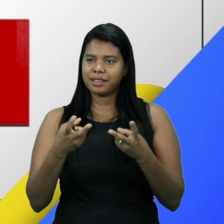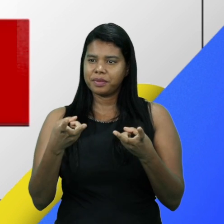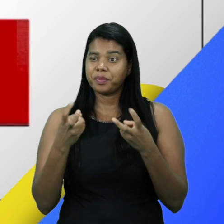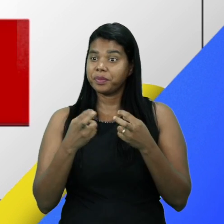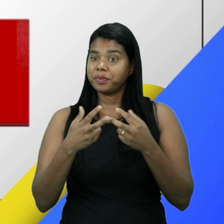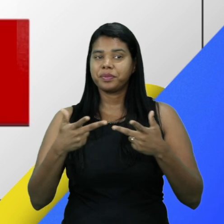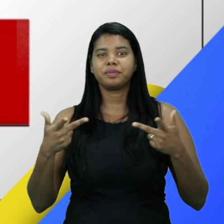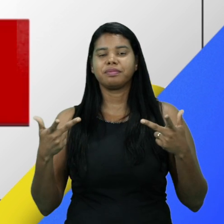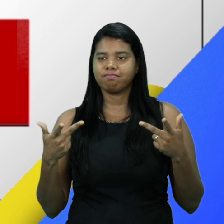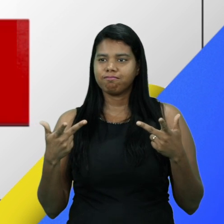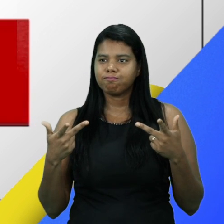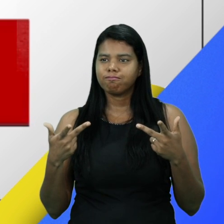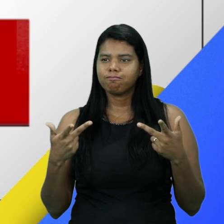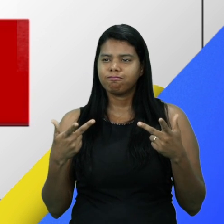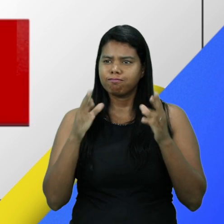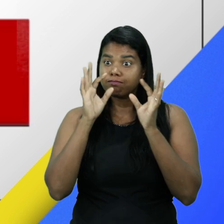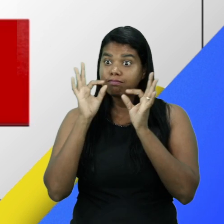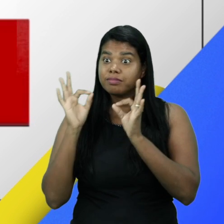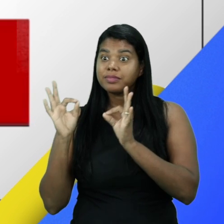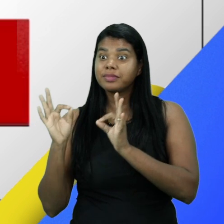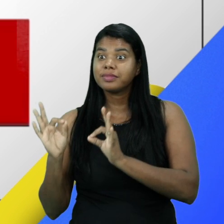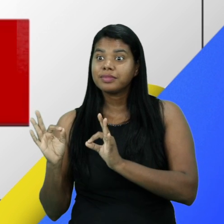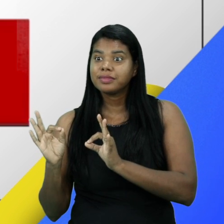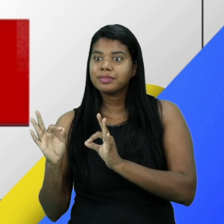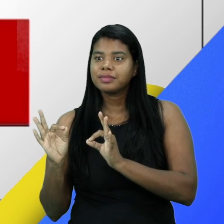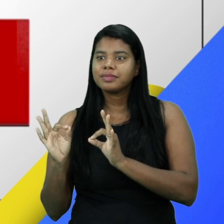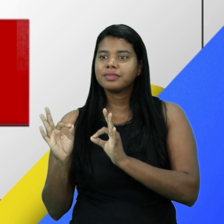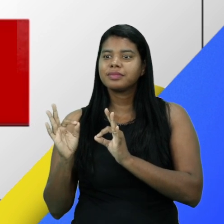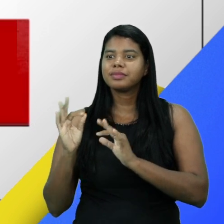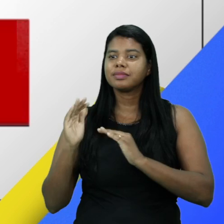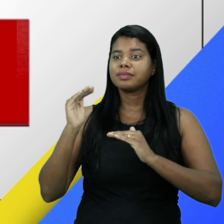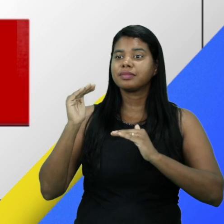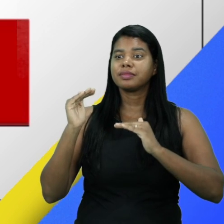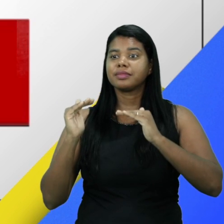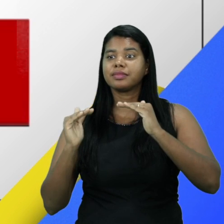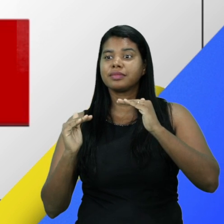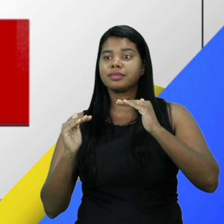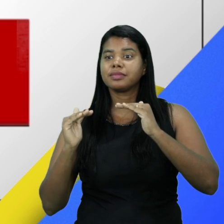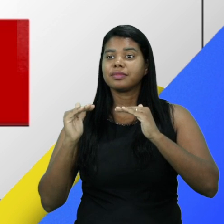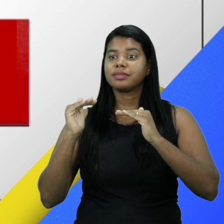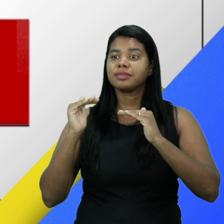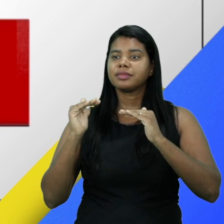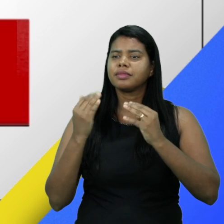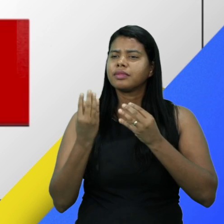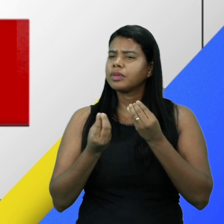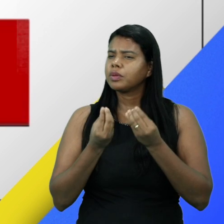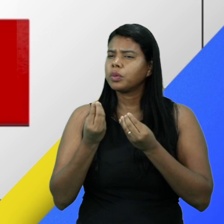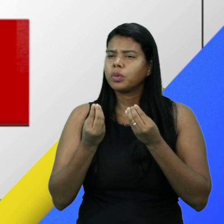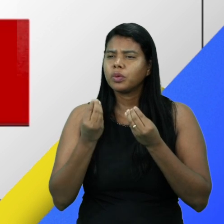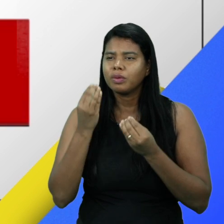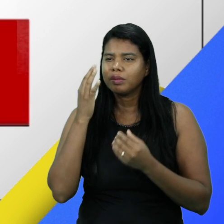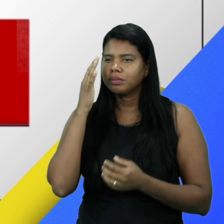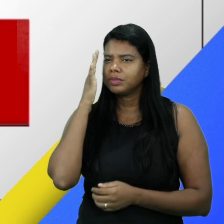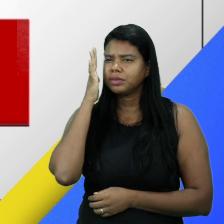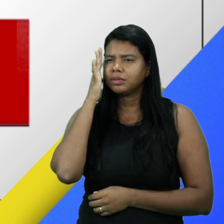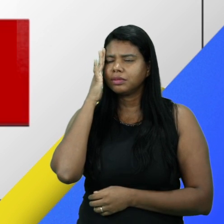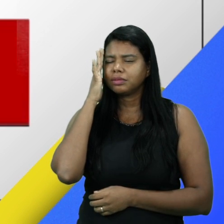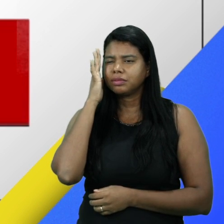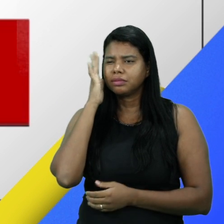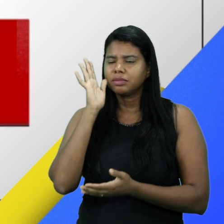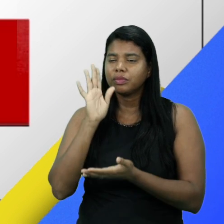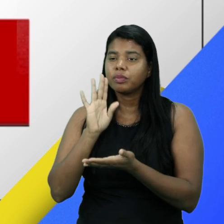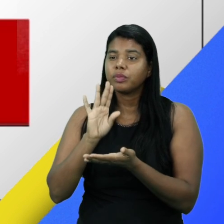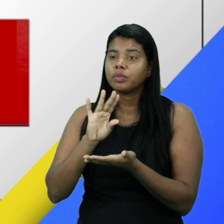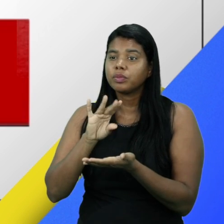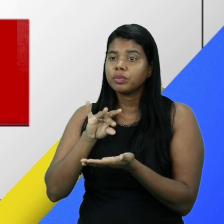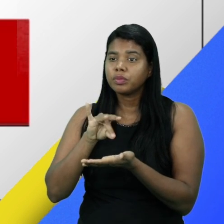coisa gerou alguma tensão, né? Algum desequilíbrio. Como você compreende as coisas que estão no real, você vê